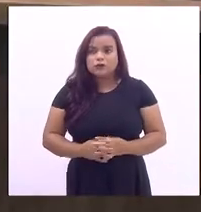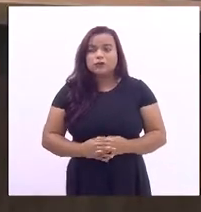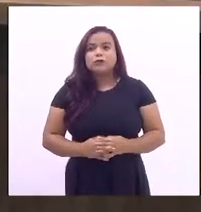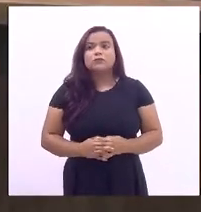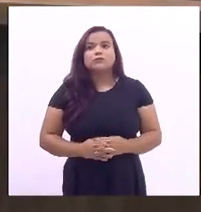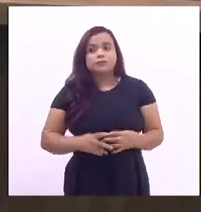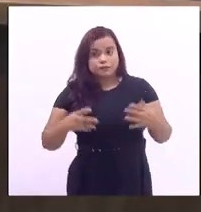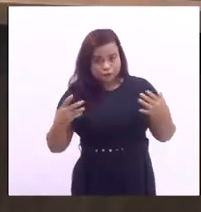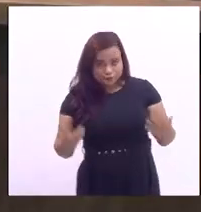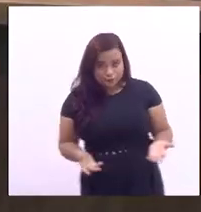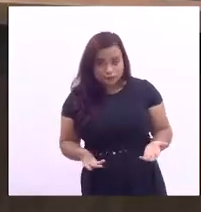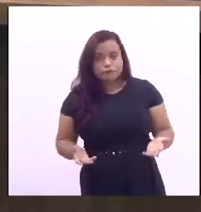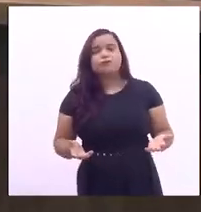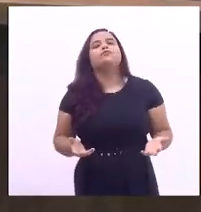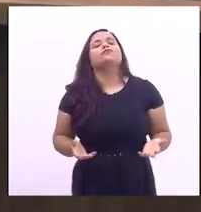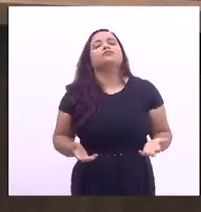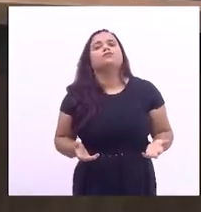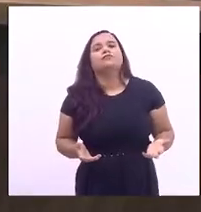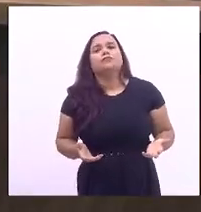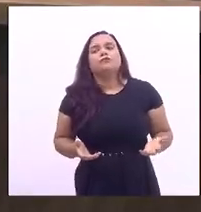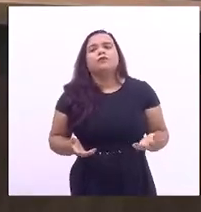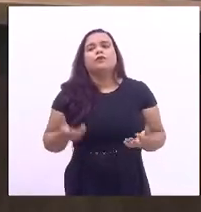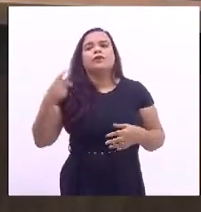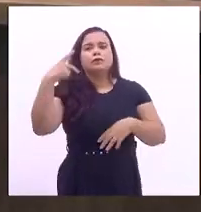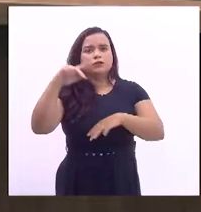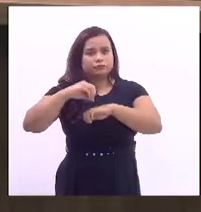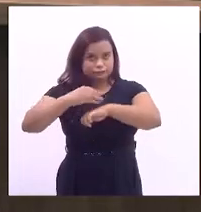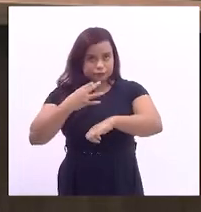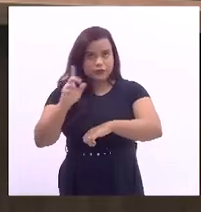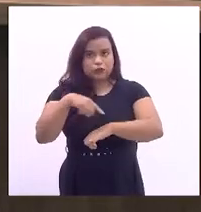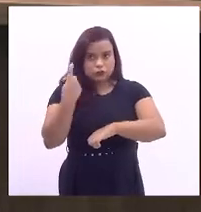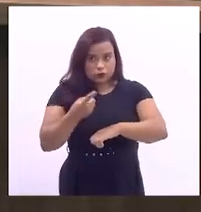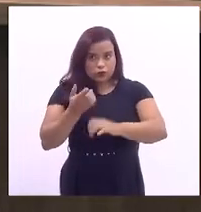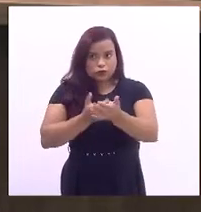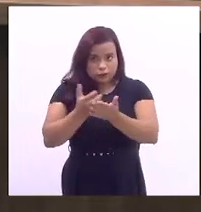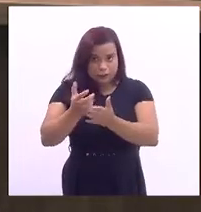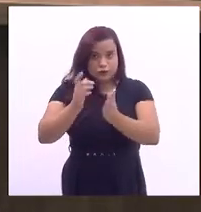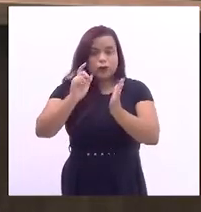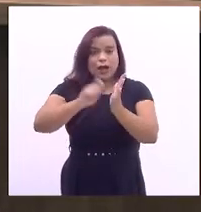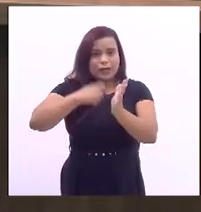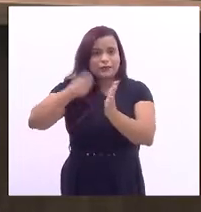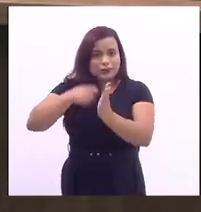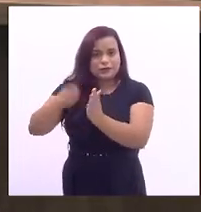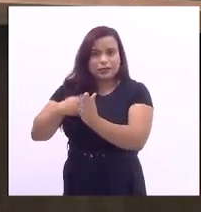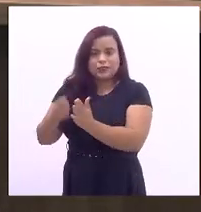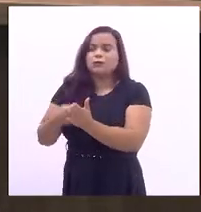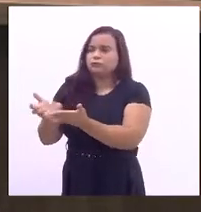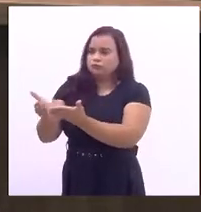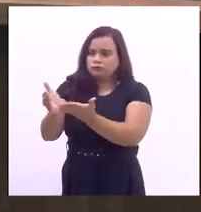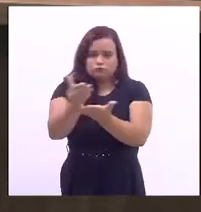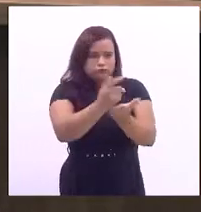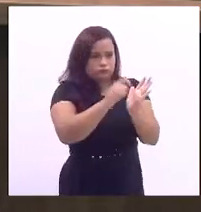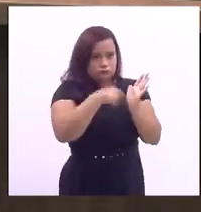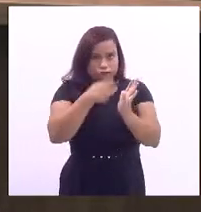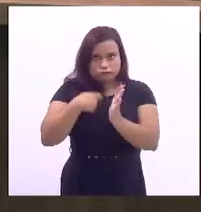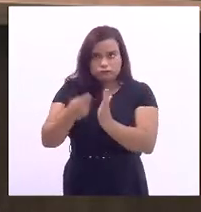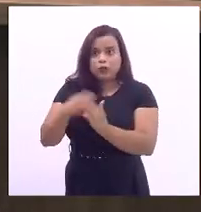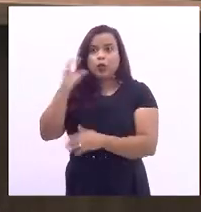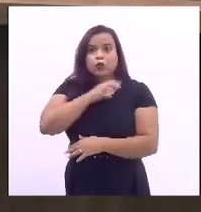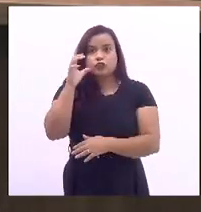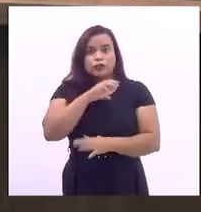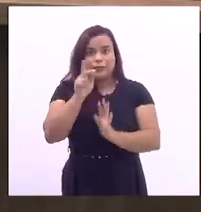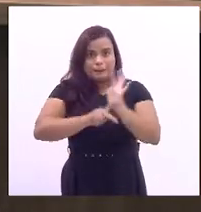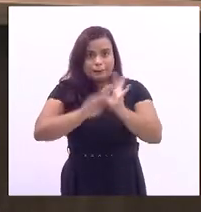atendendo Aí a sugestão de vossa excelência a gente começou a colher assinaturas para colocar o projeto urgência